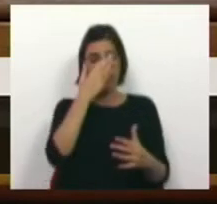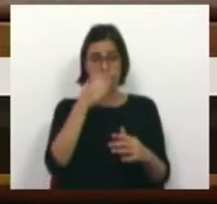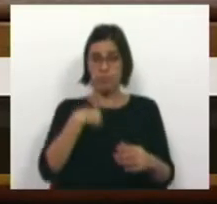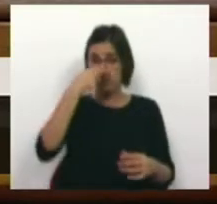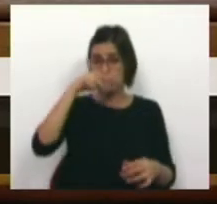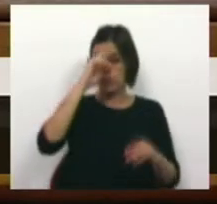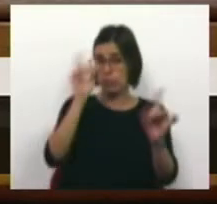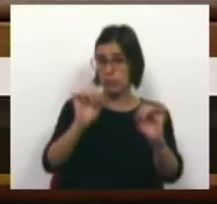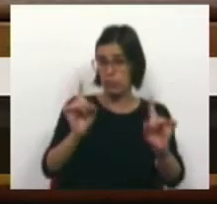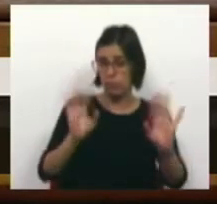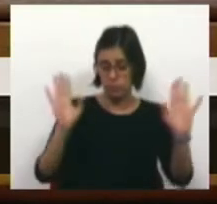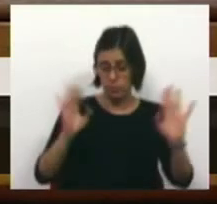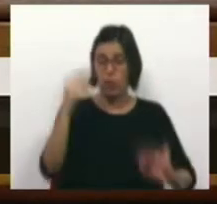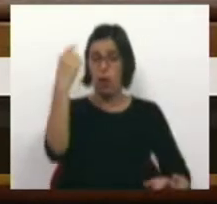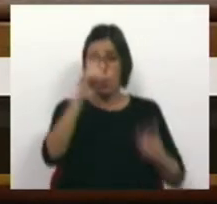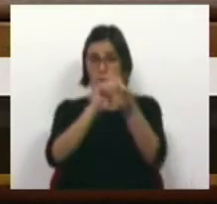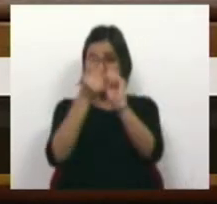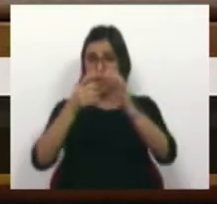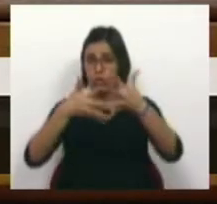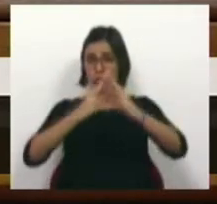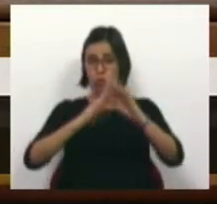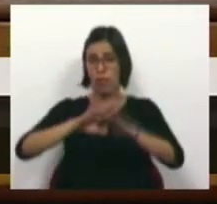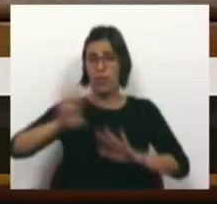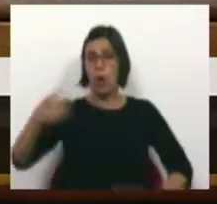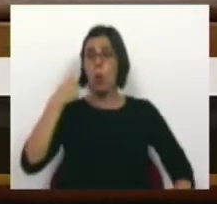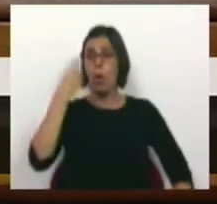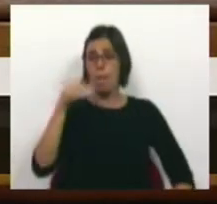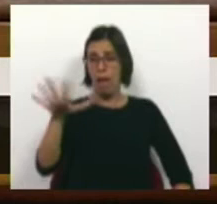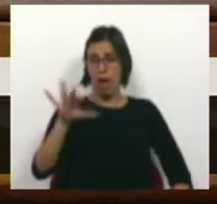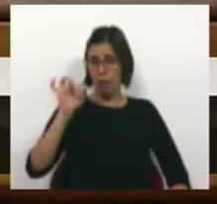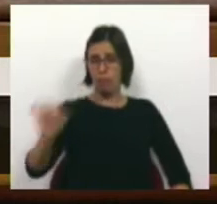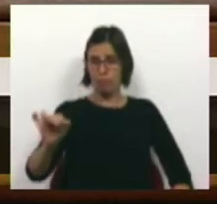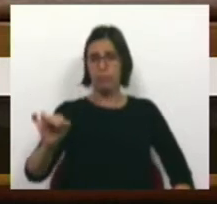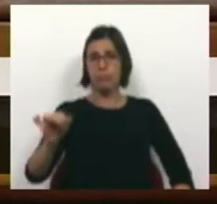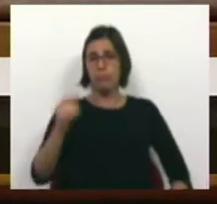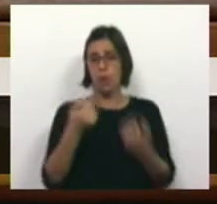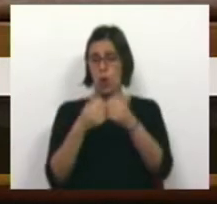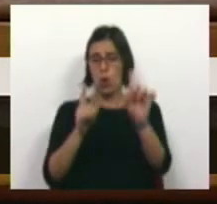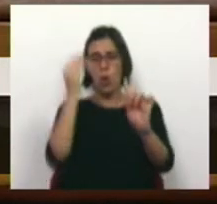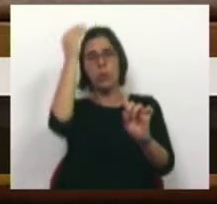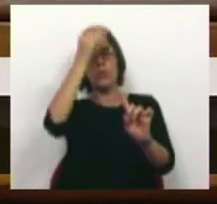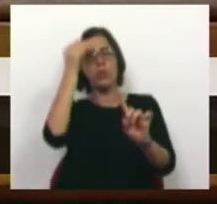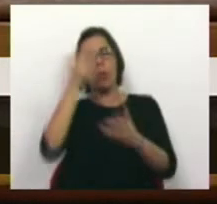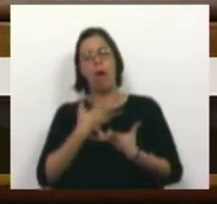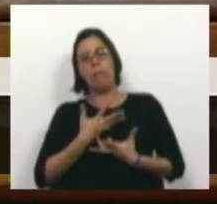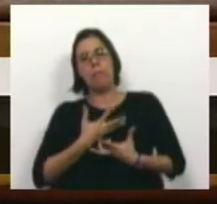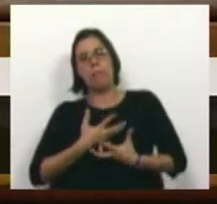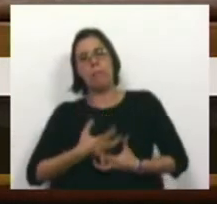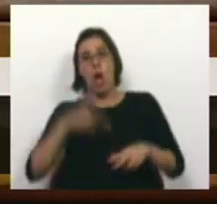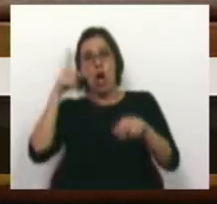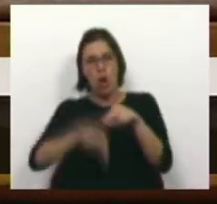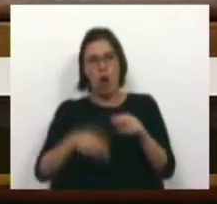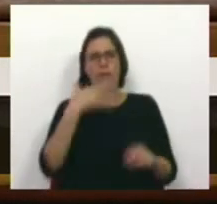nos enganemos, portanto. A única reforma estrutural que a direita conhece e da qual não esconde uma saudade magoada é